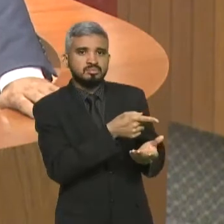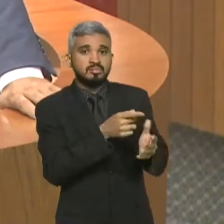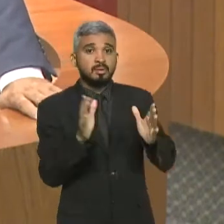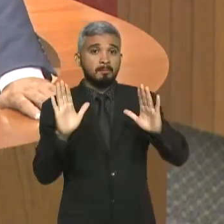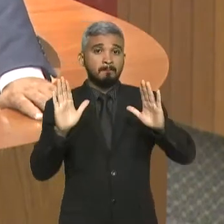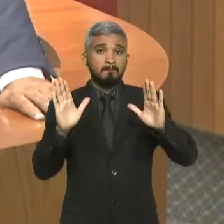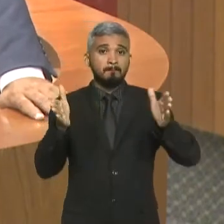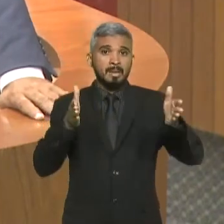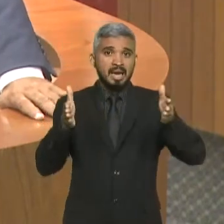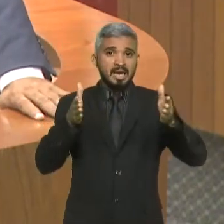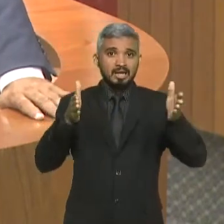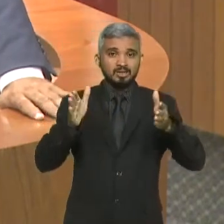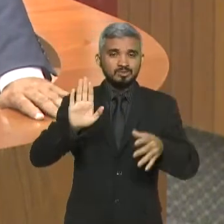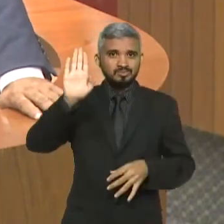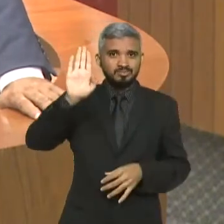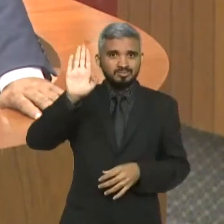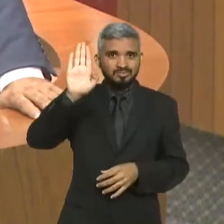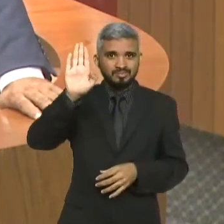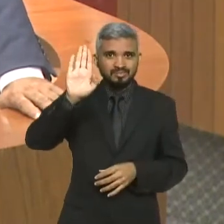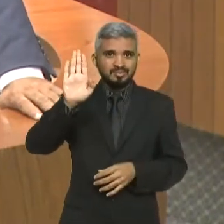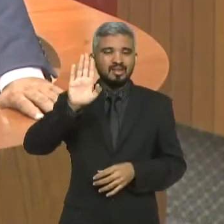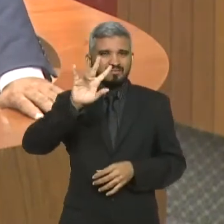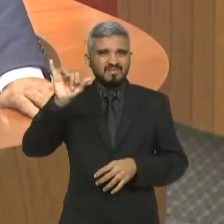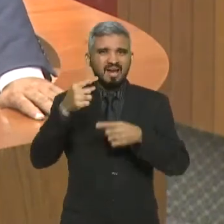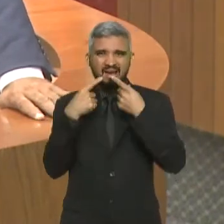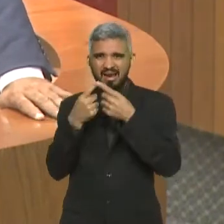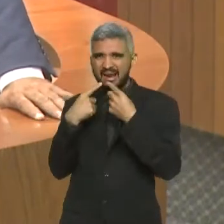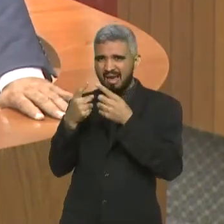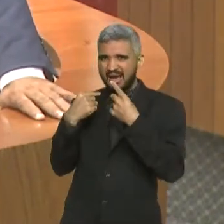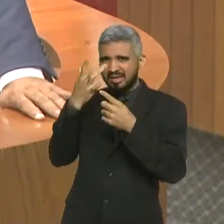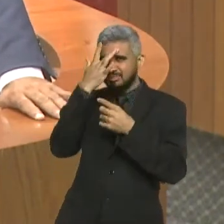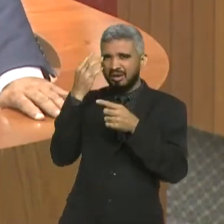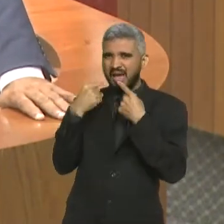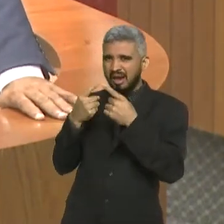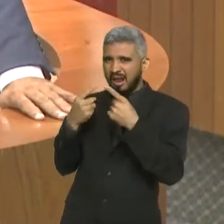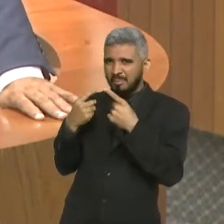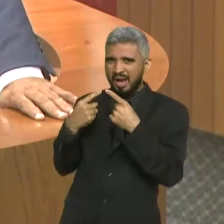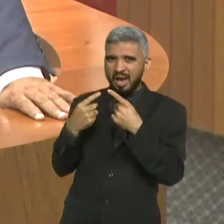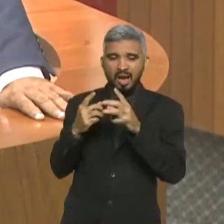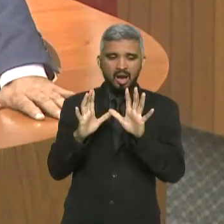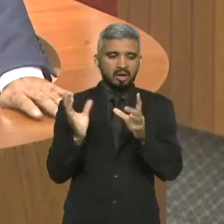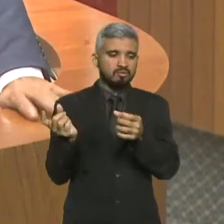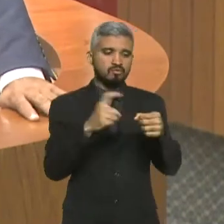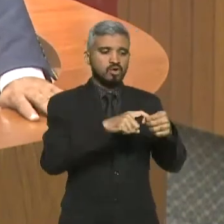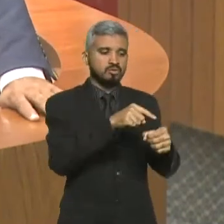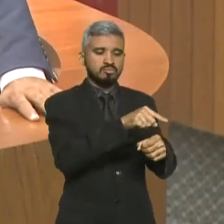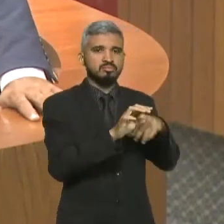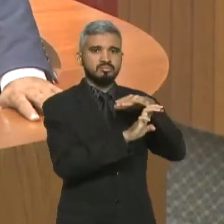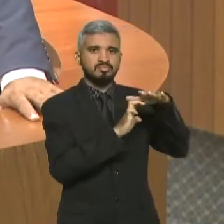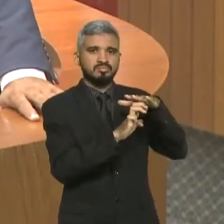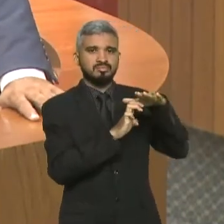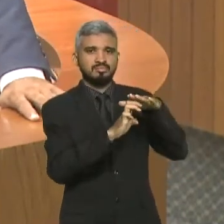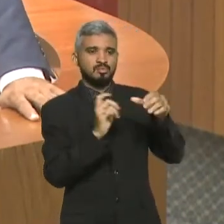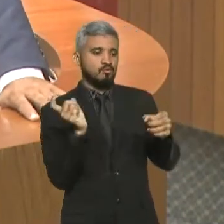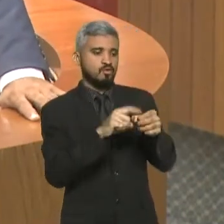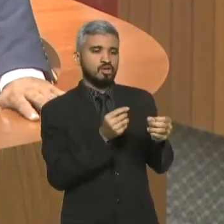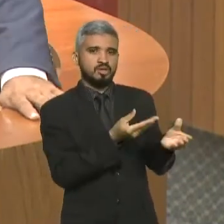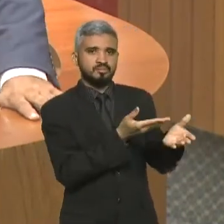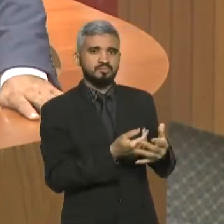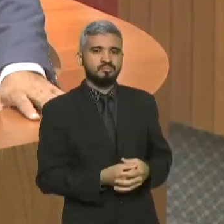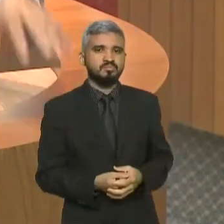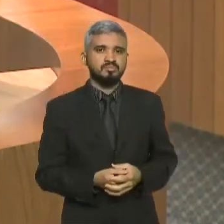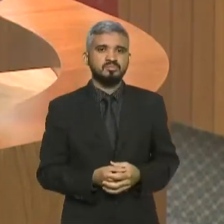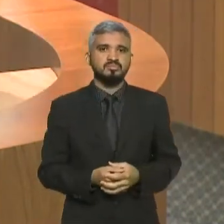ia ter muita reclamação, e os seus candidatos a prefeito do interior poderiam perder a eleição. Devolveram os bens para a empresa. Quando foi em